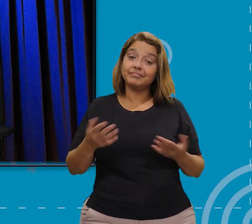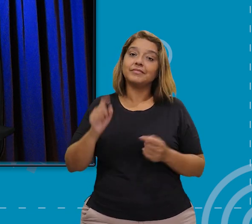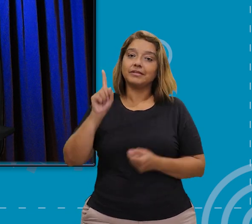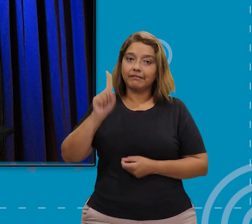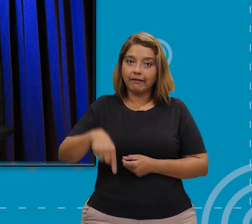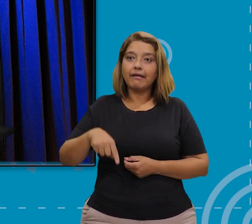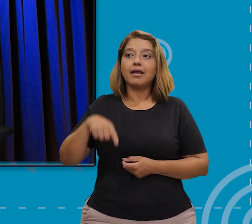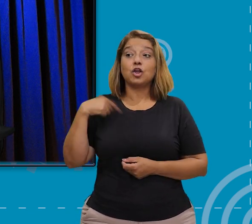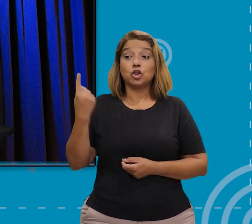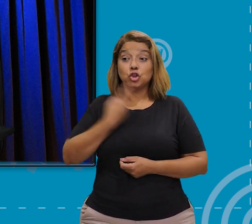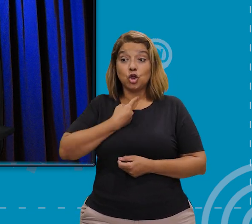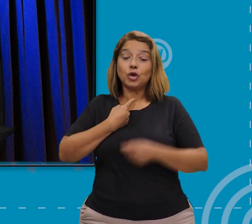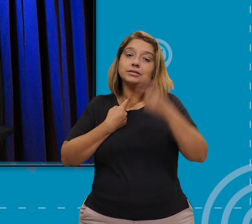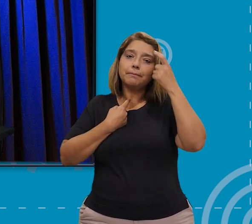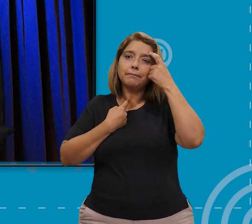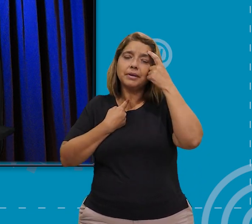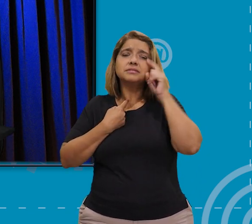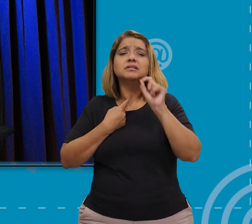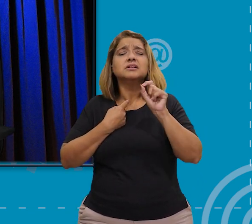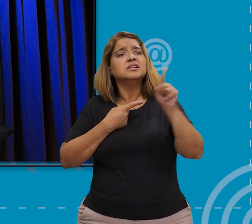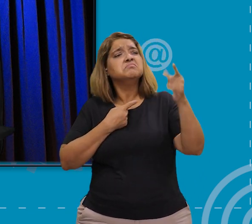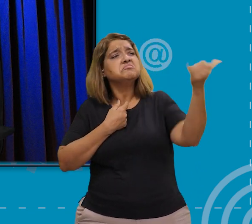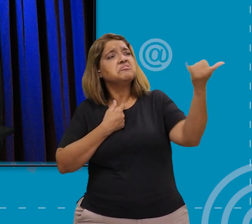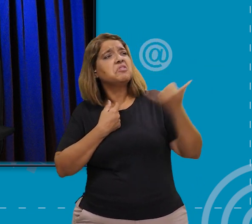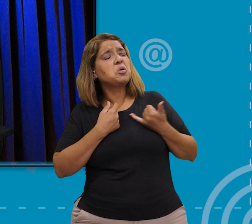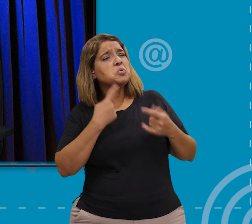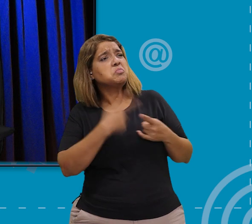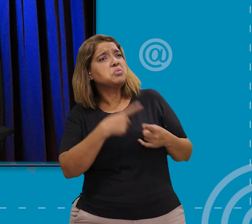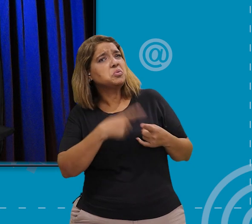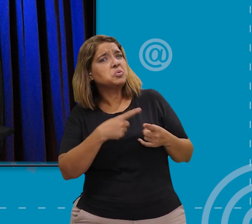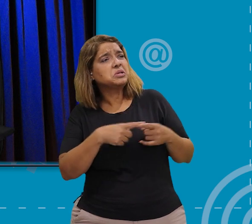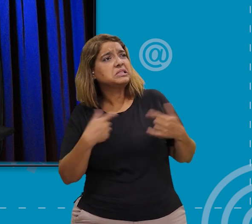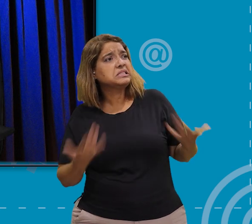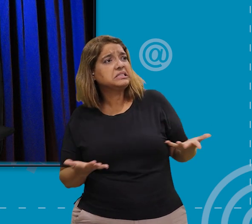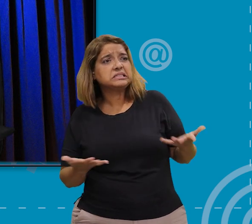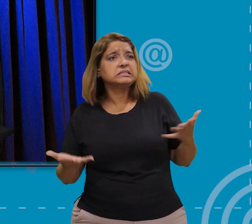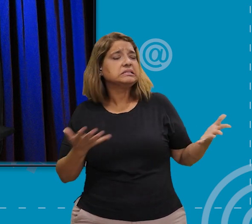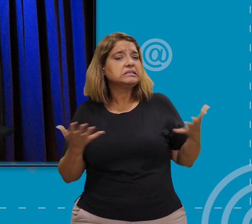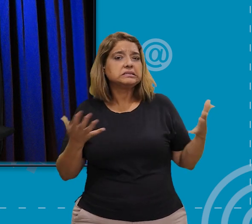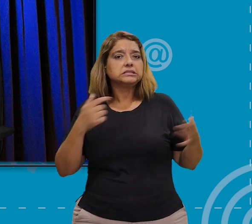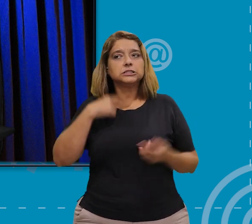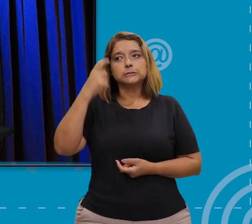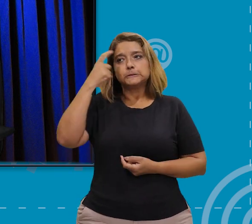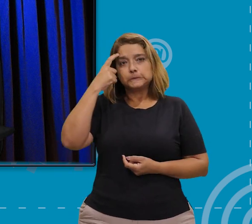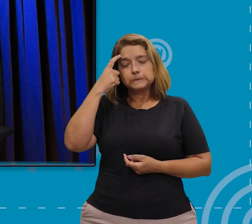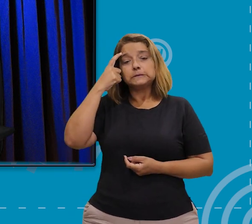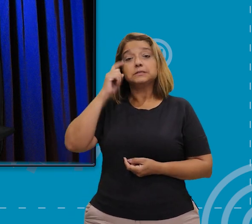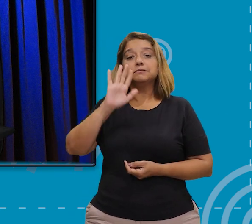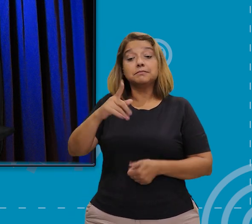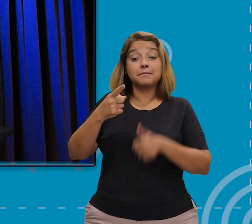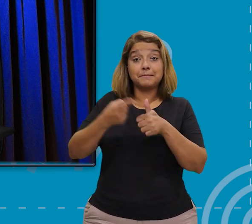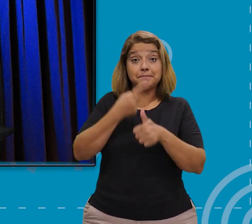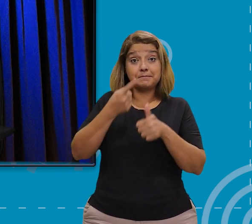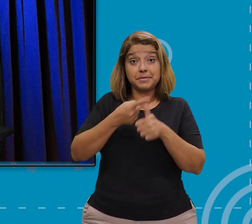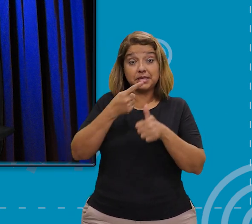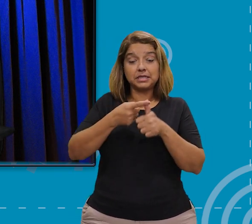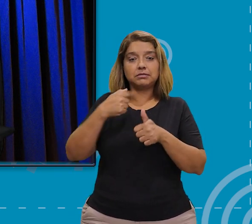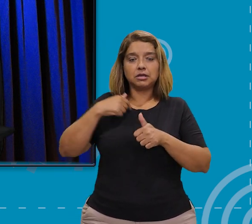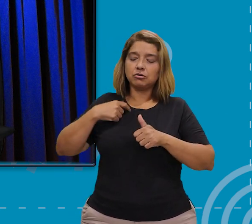e os sentimentos do outro. E a partir daí estabelecer uma conexão. Tem que buscar o equilíbrio, pessoal. Você me vê,